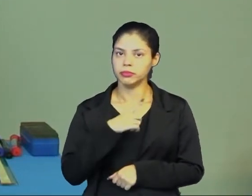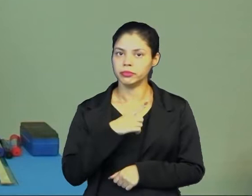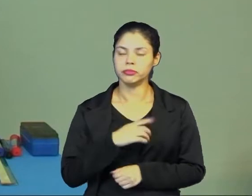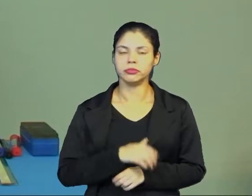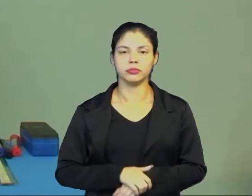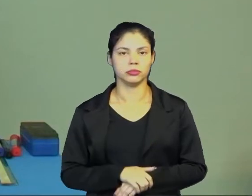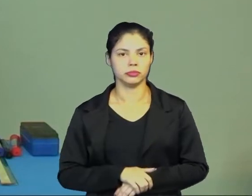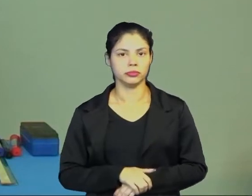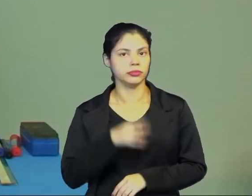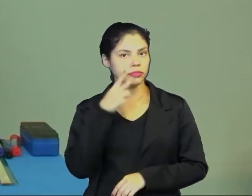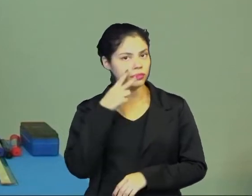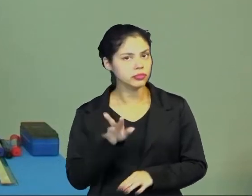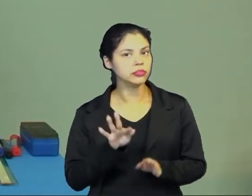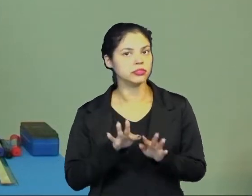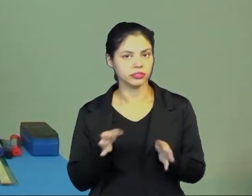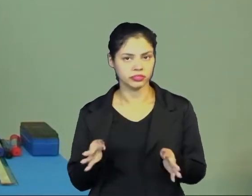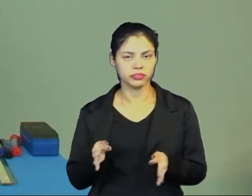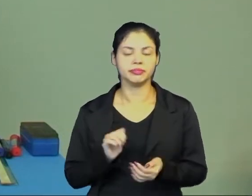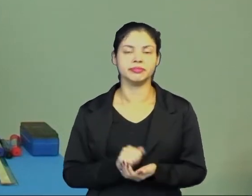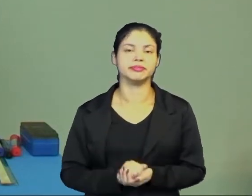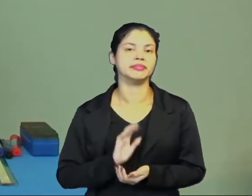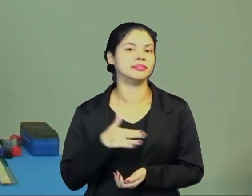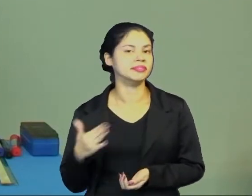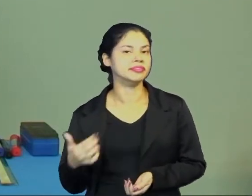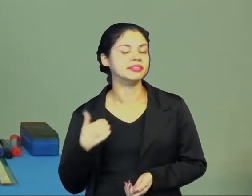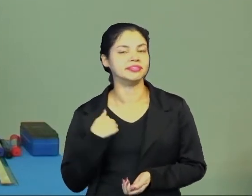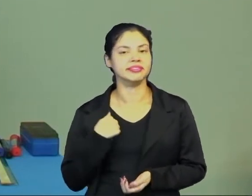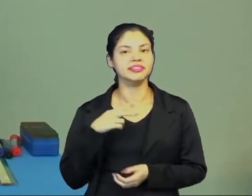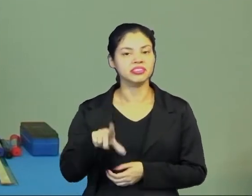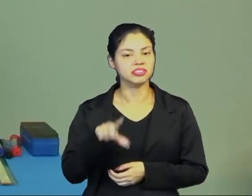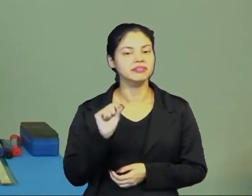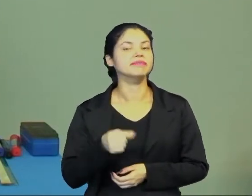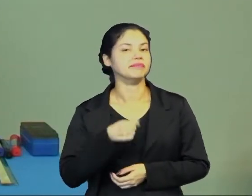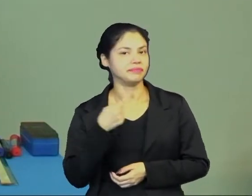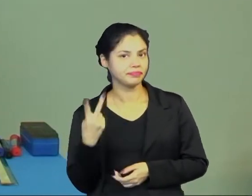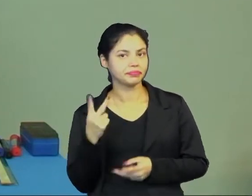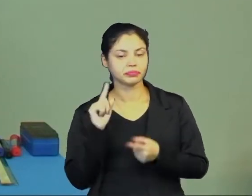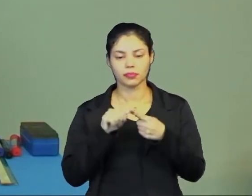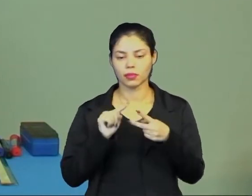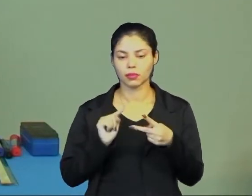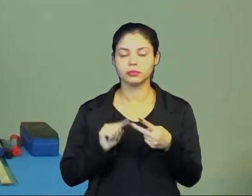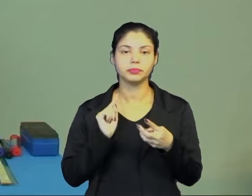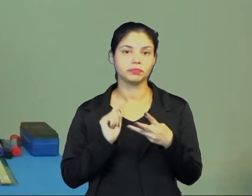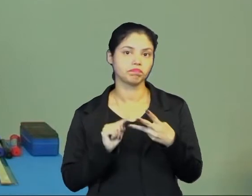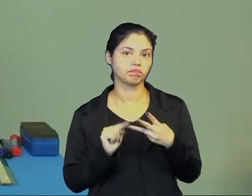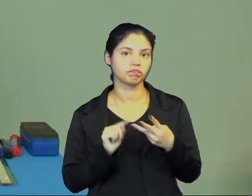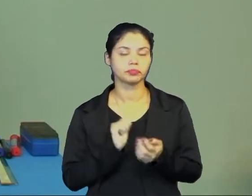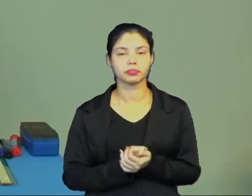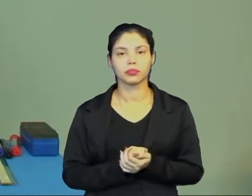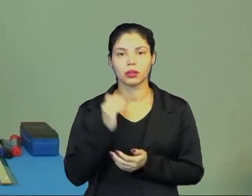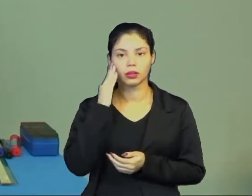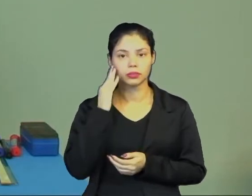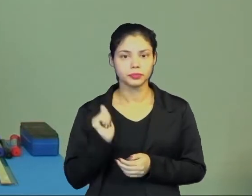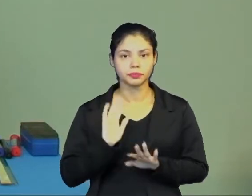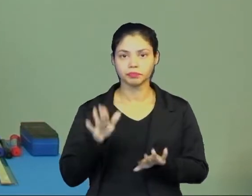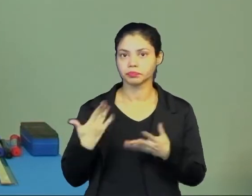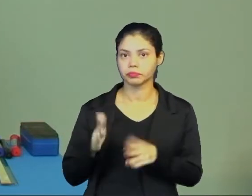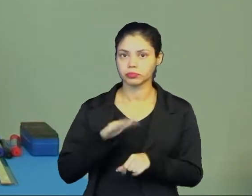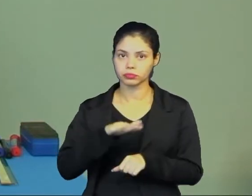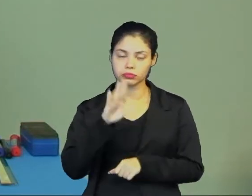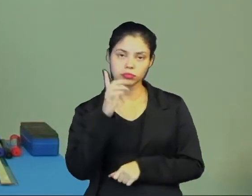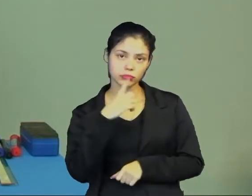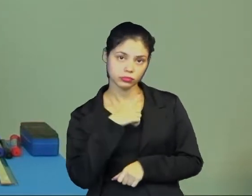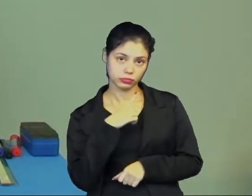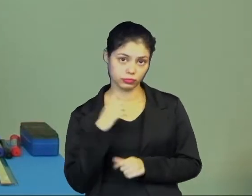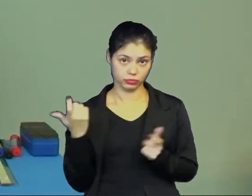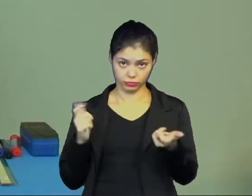tenho. Viu como é simples? Quando eu quero contar 2 coleções ou 3 e saber qual tem mais